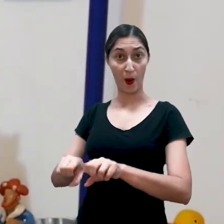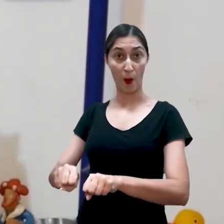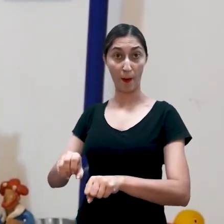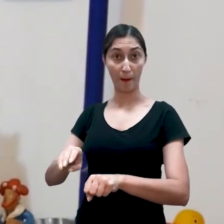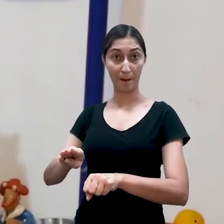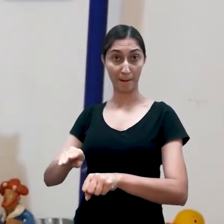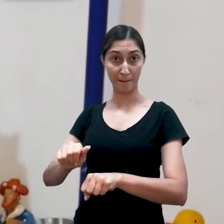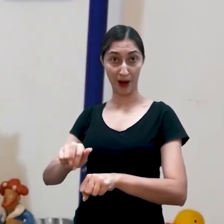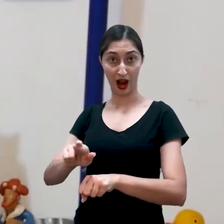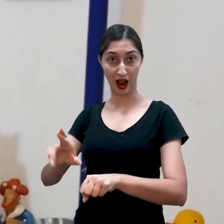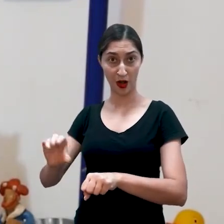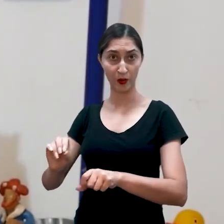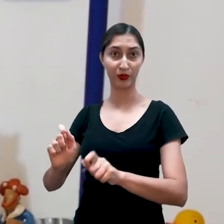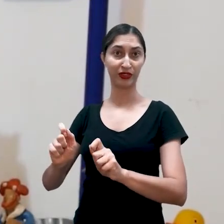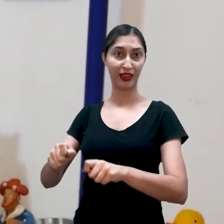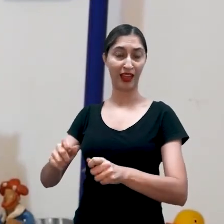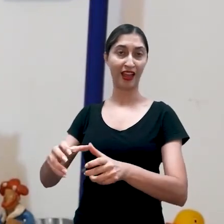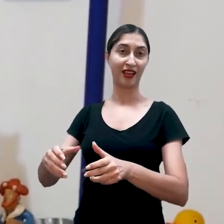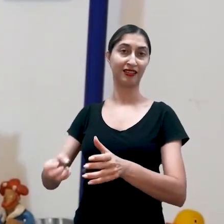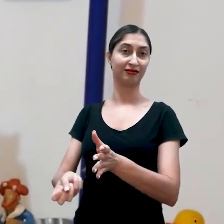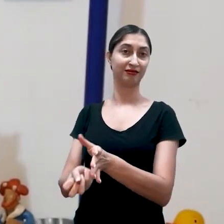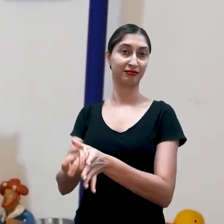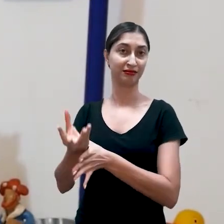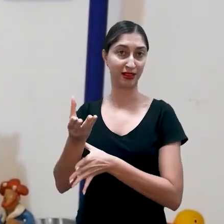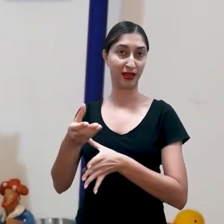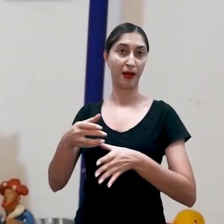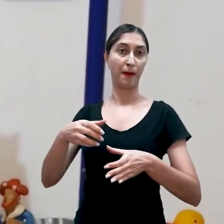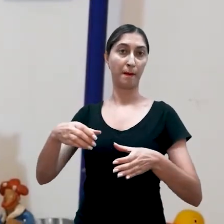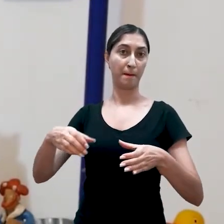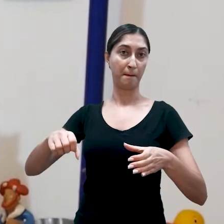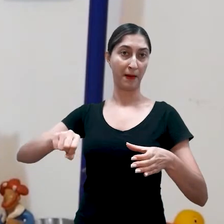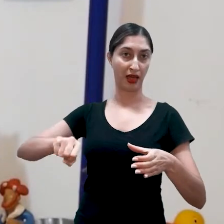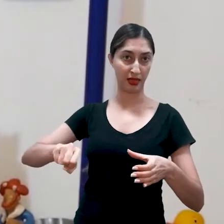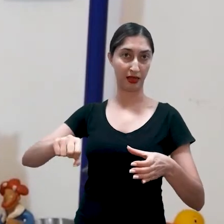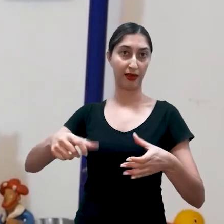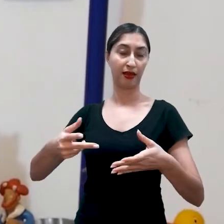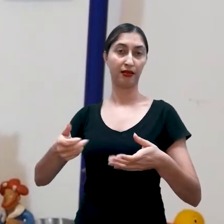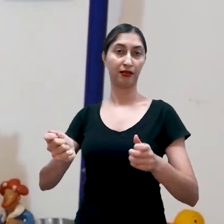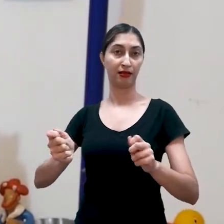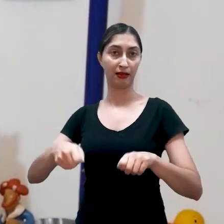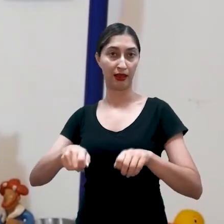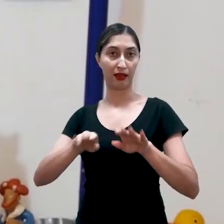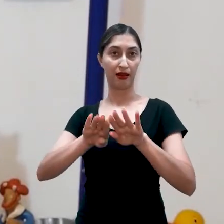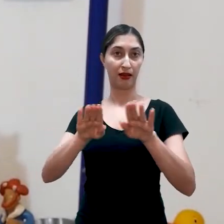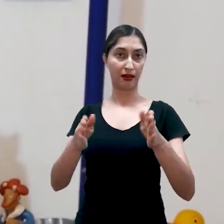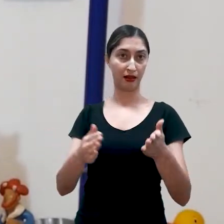em muitas coisas, numa panelinha, num jarro,